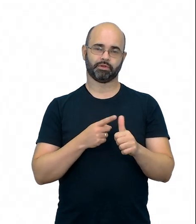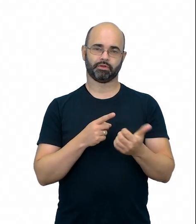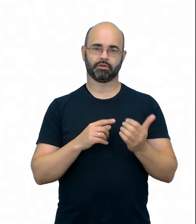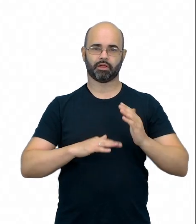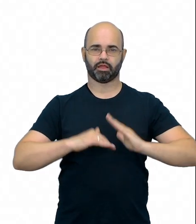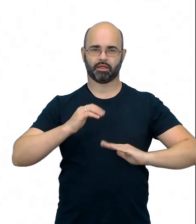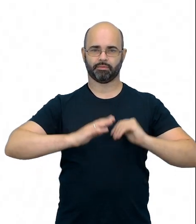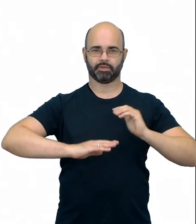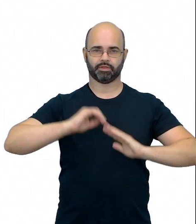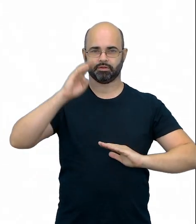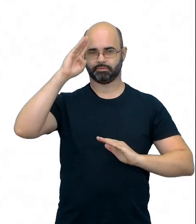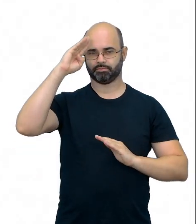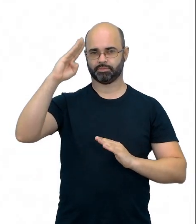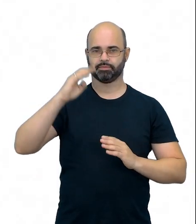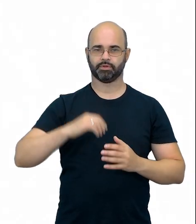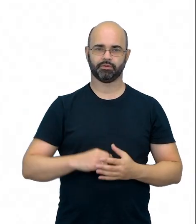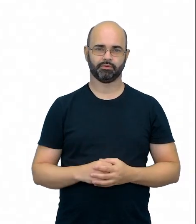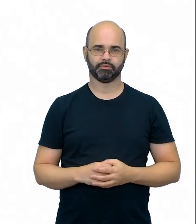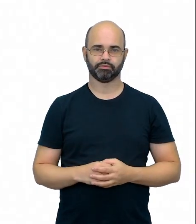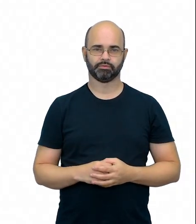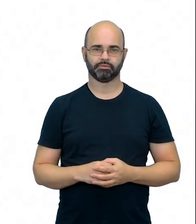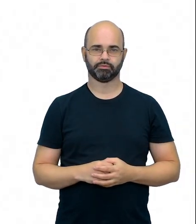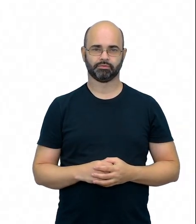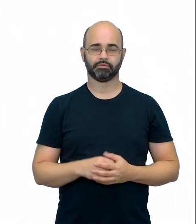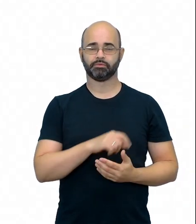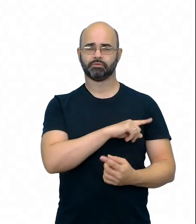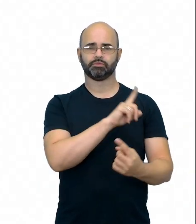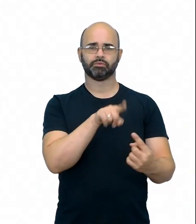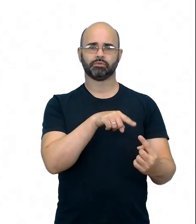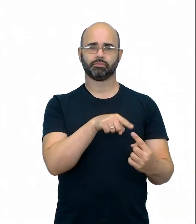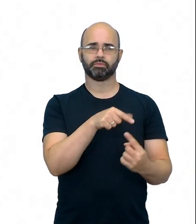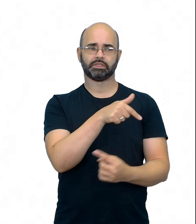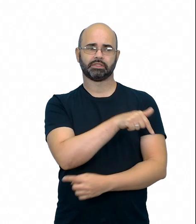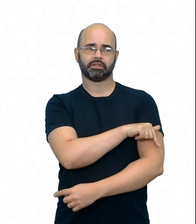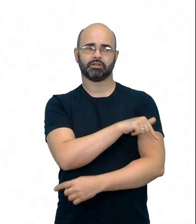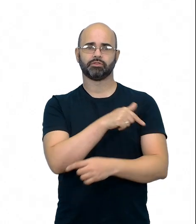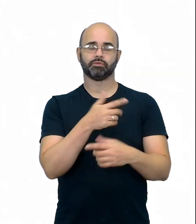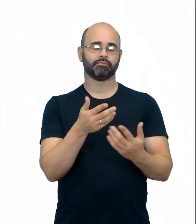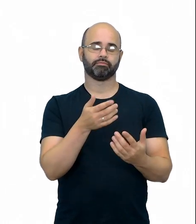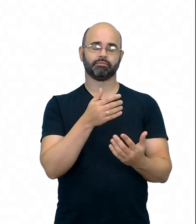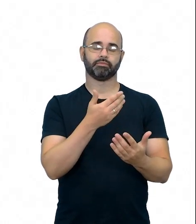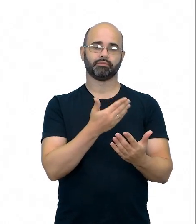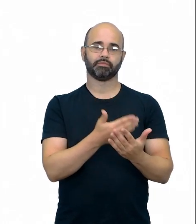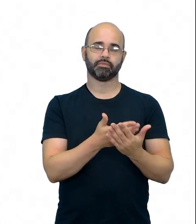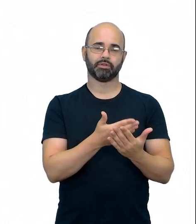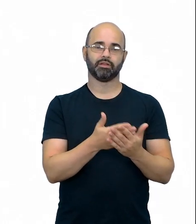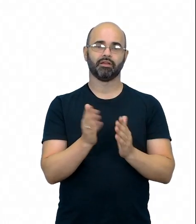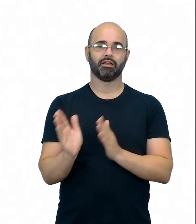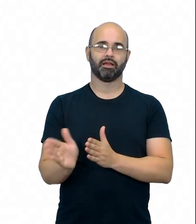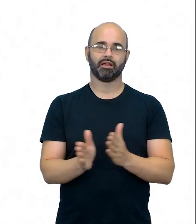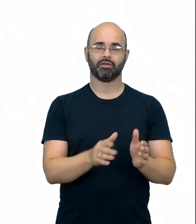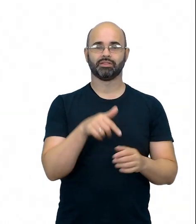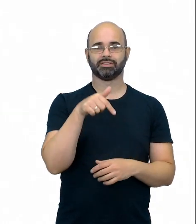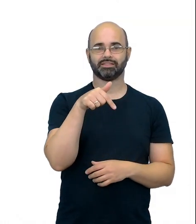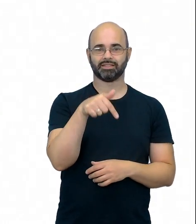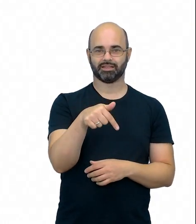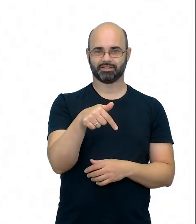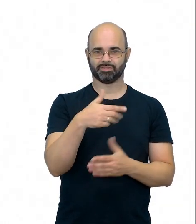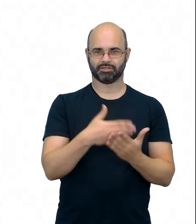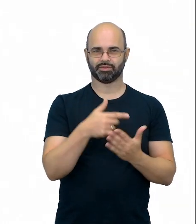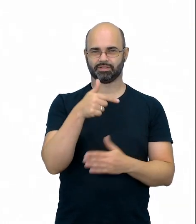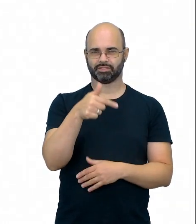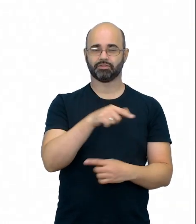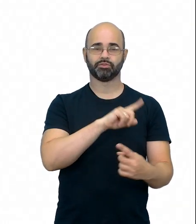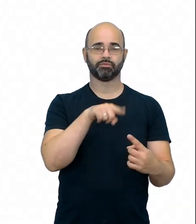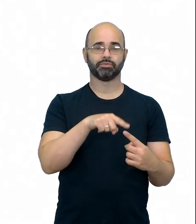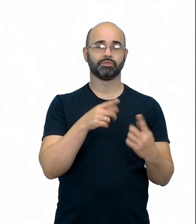dessa sequência e quais objetivos da aula 7. Segundo, vamos apresentar o conjunto de aulas, todas as